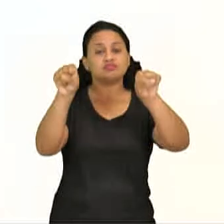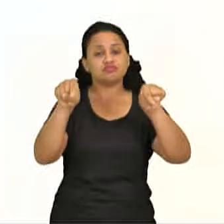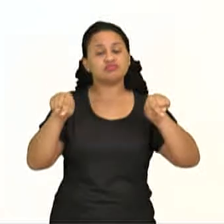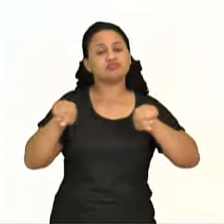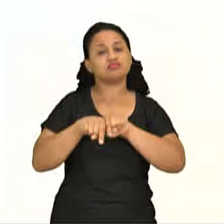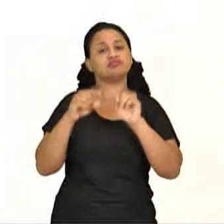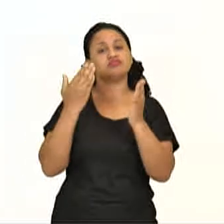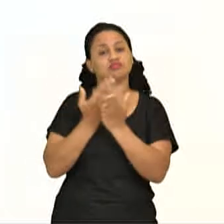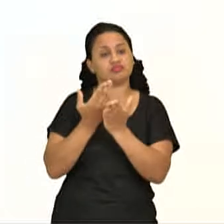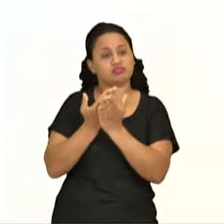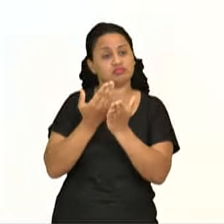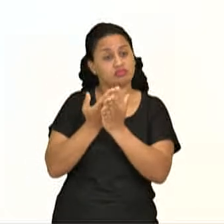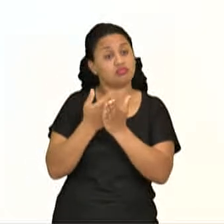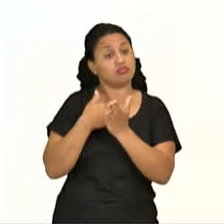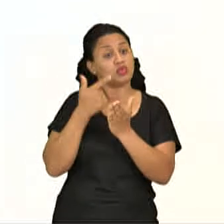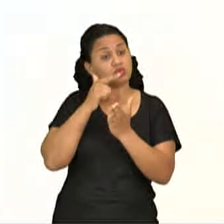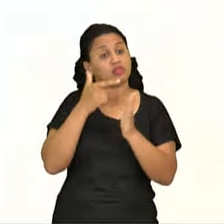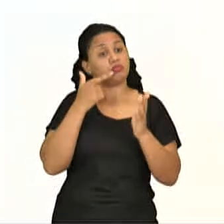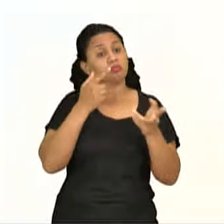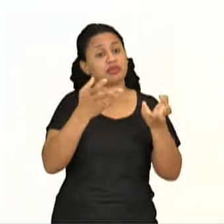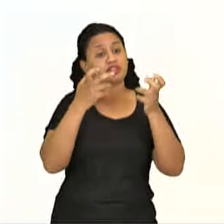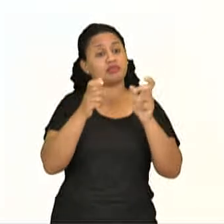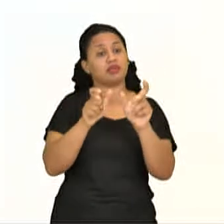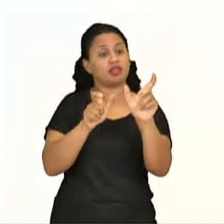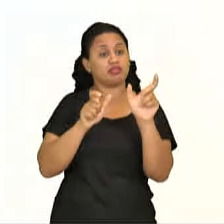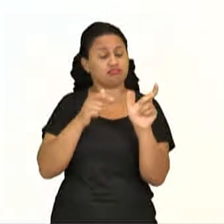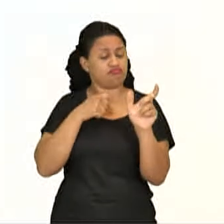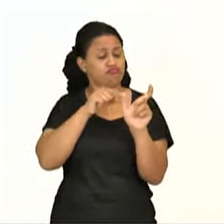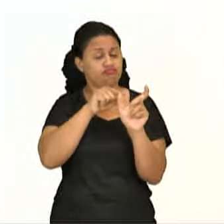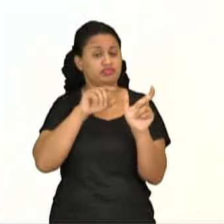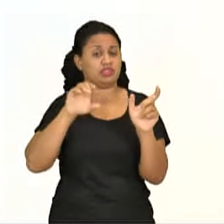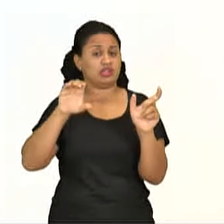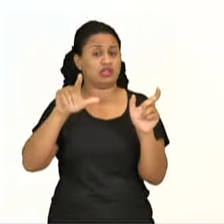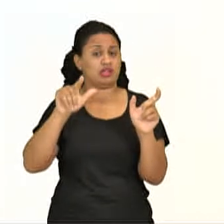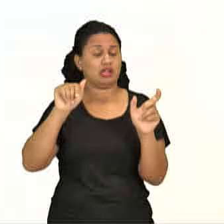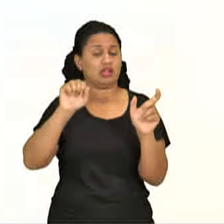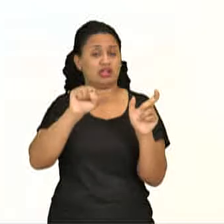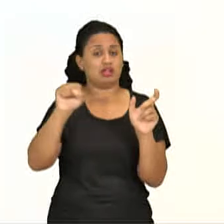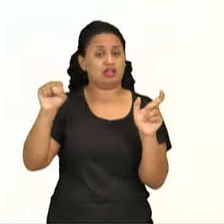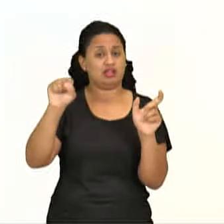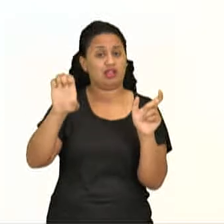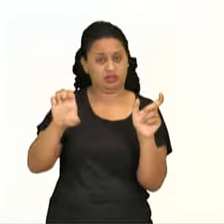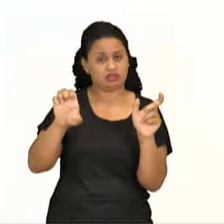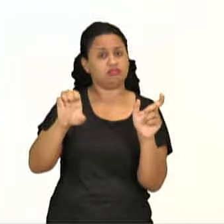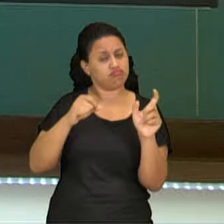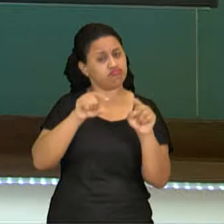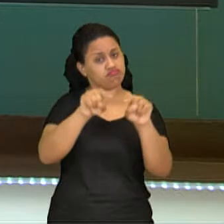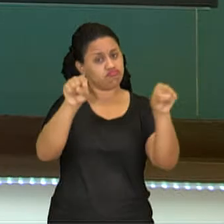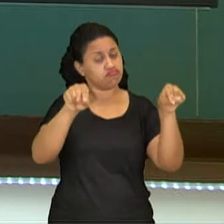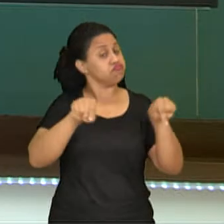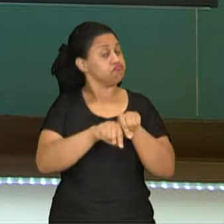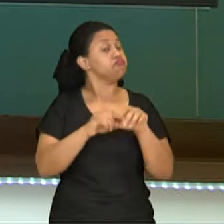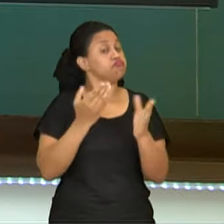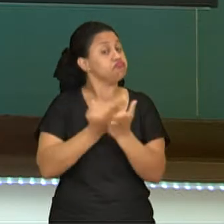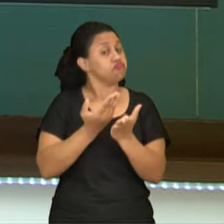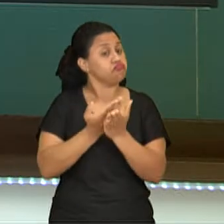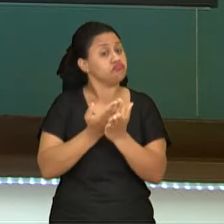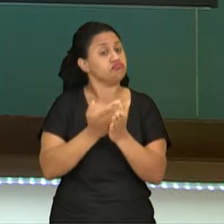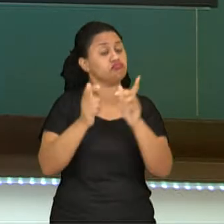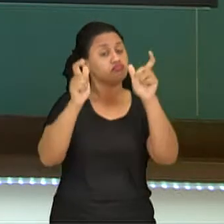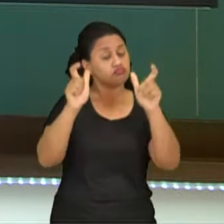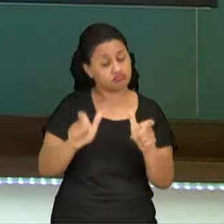quê? Podemos comprovar isso através da fala da personagem. Ela disse que estava, na classe. Então, o